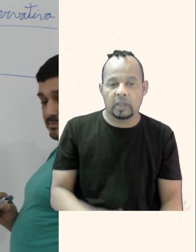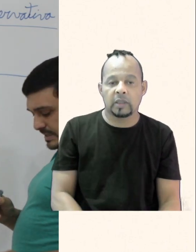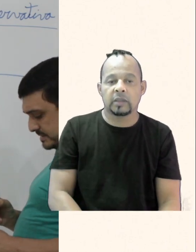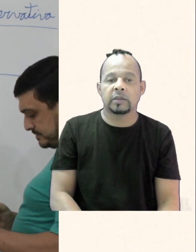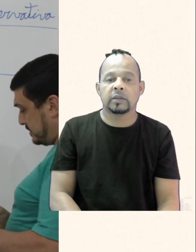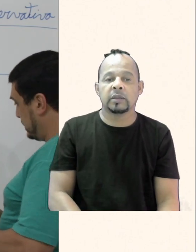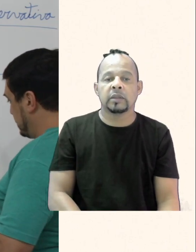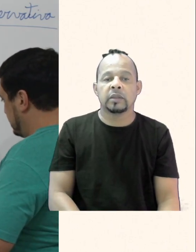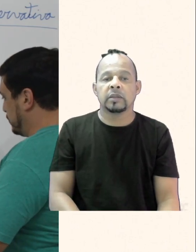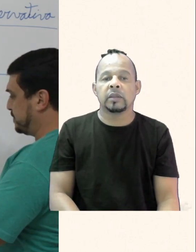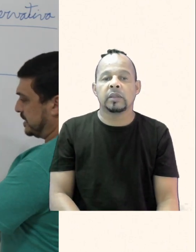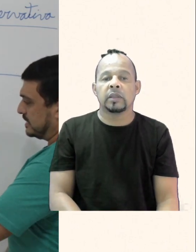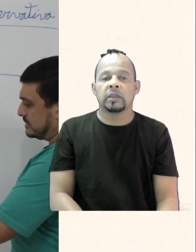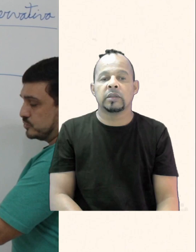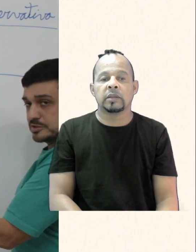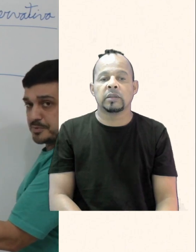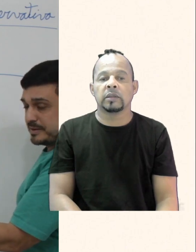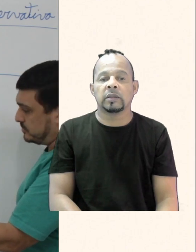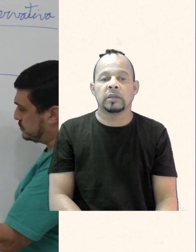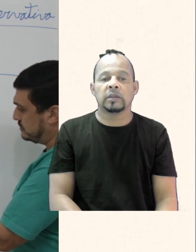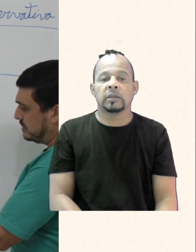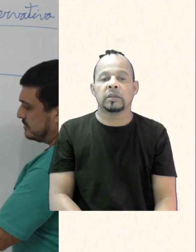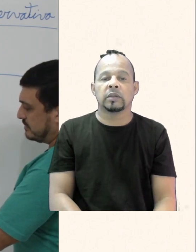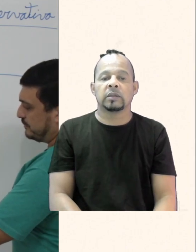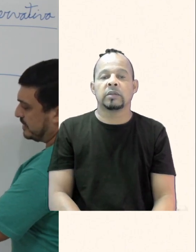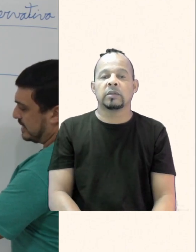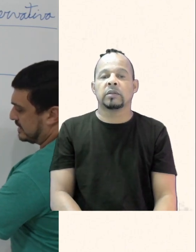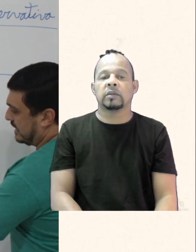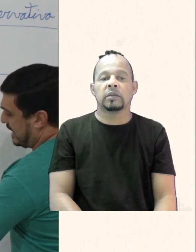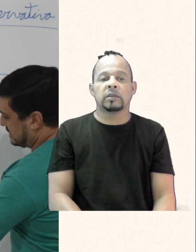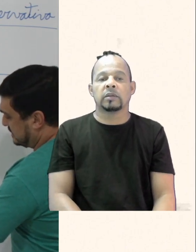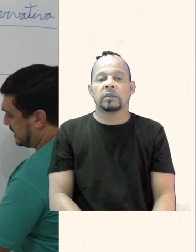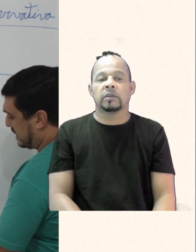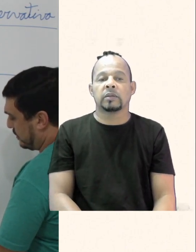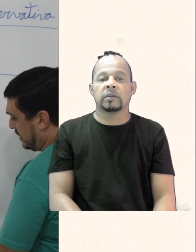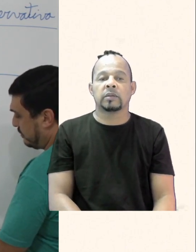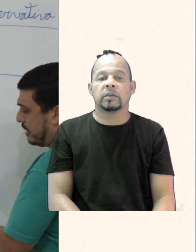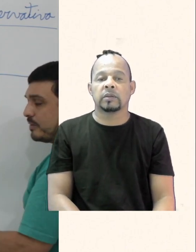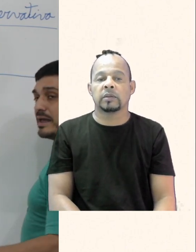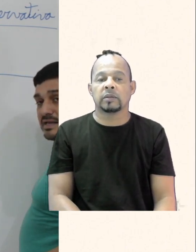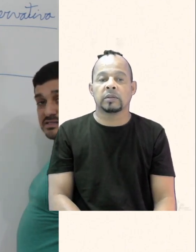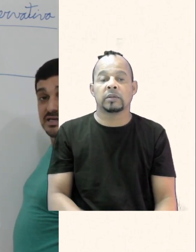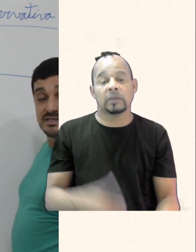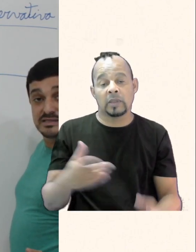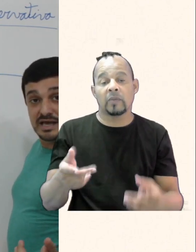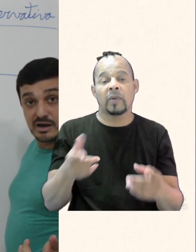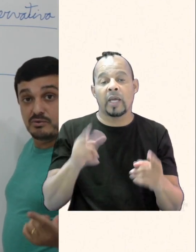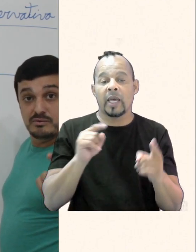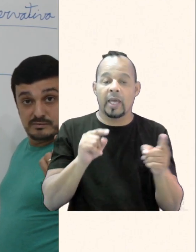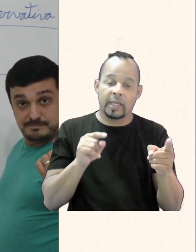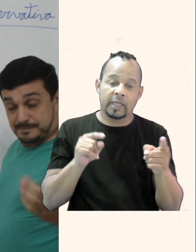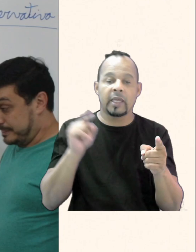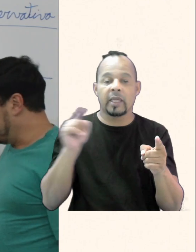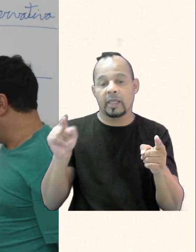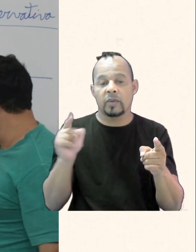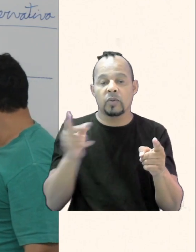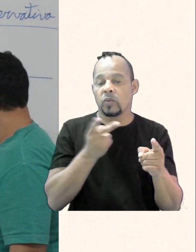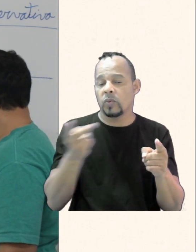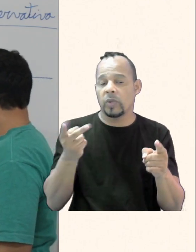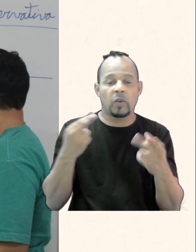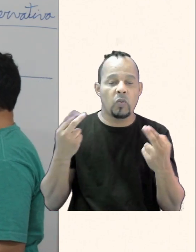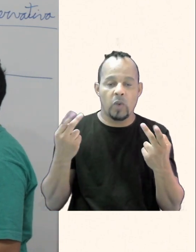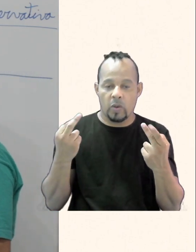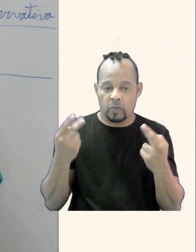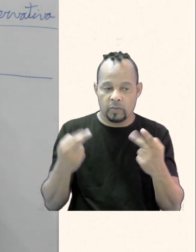dr, beleza? Multiplicando as duas por menos 1, vai ficar que essa integral igual a essa integral.